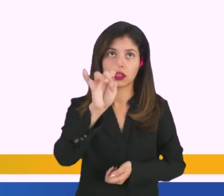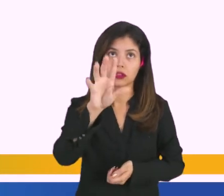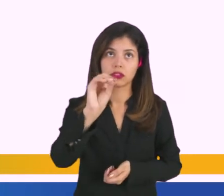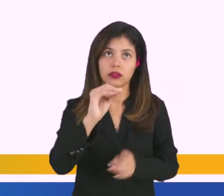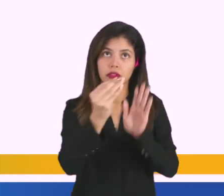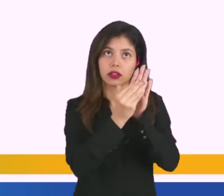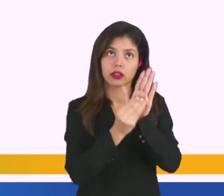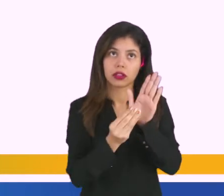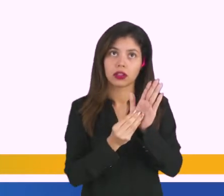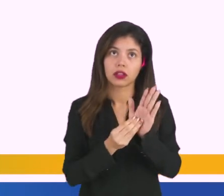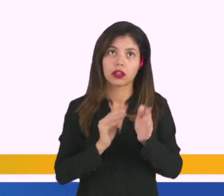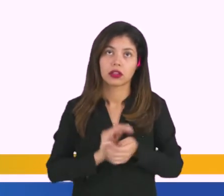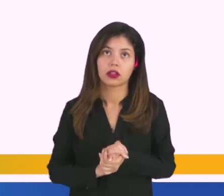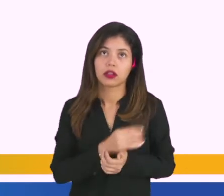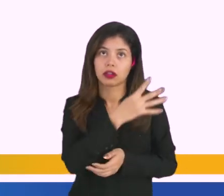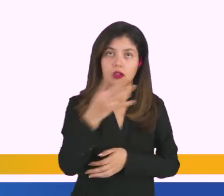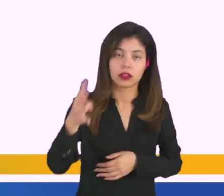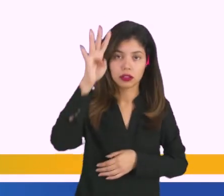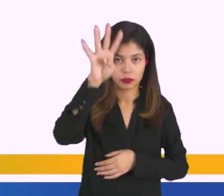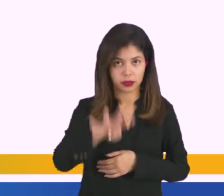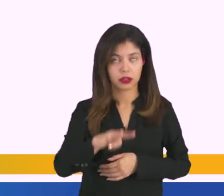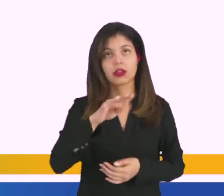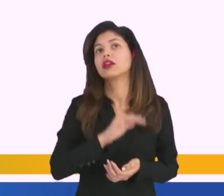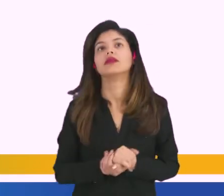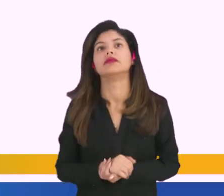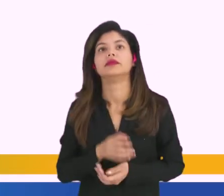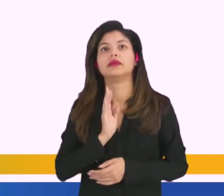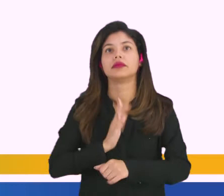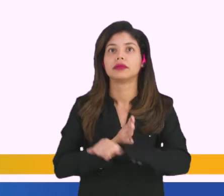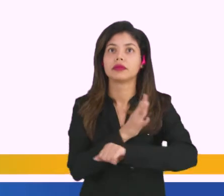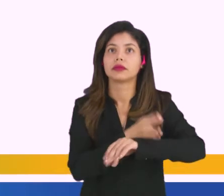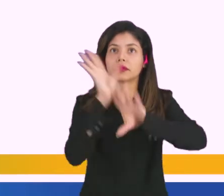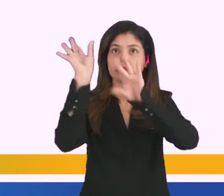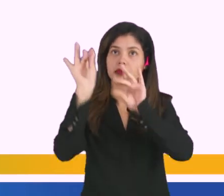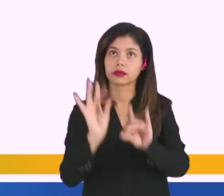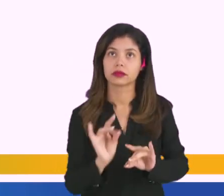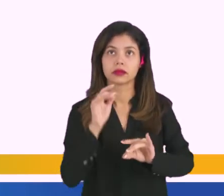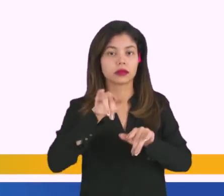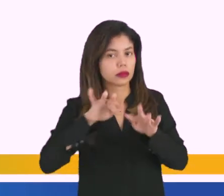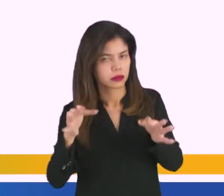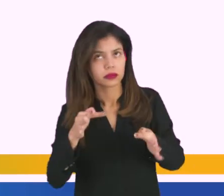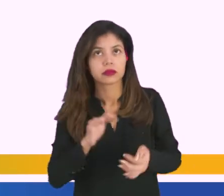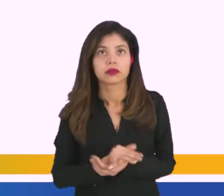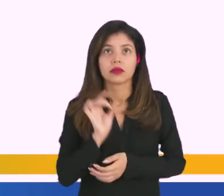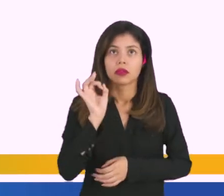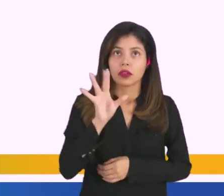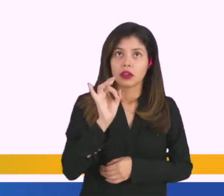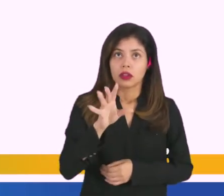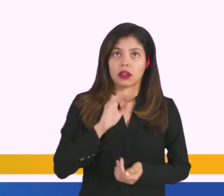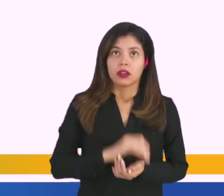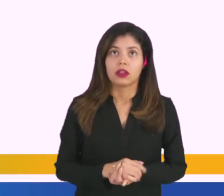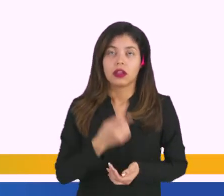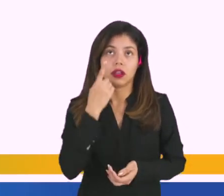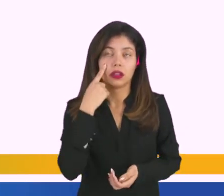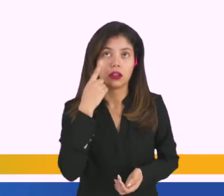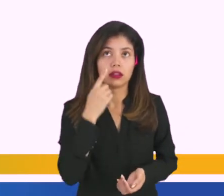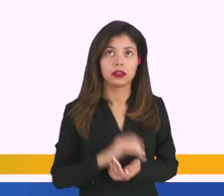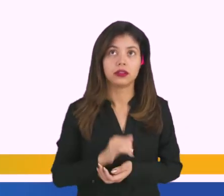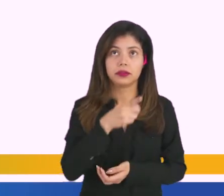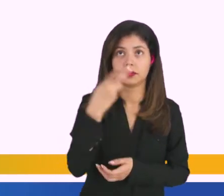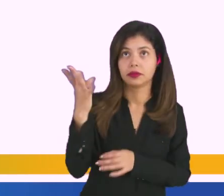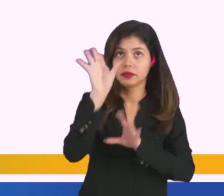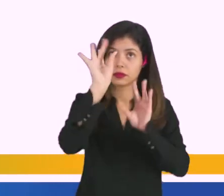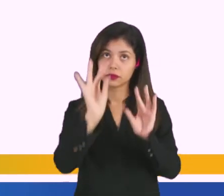conveniente que a gente Monte aí uma tabela né a frequência absoluta de cada jogador é simples basta que a gente olha e